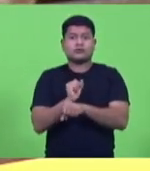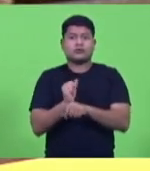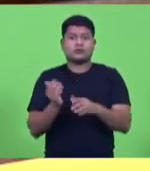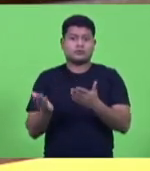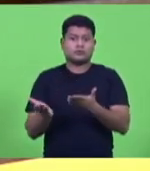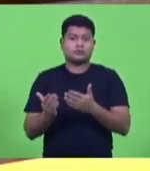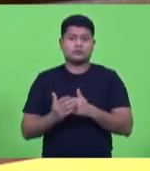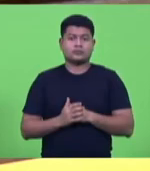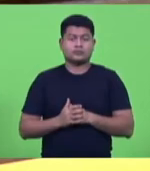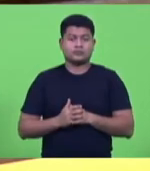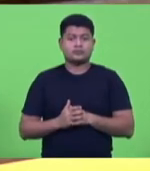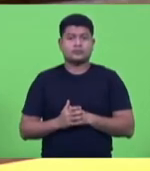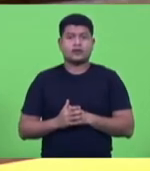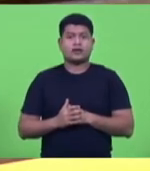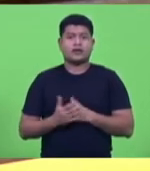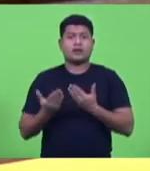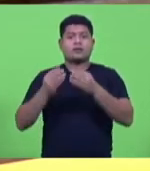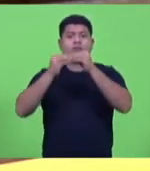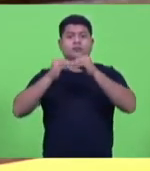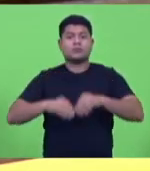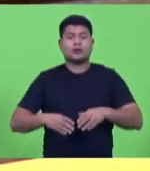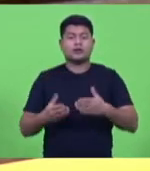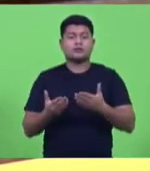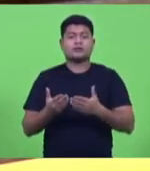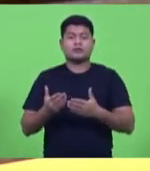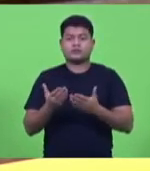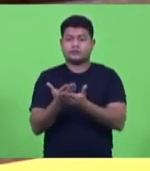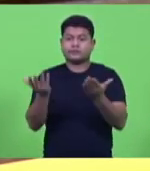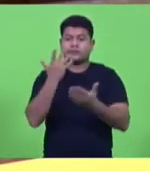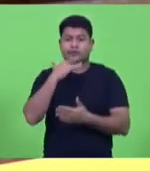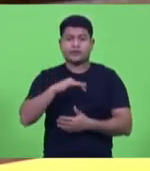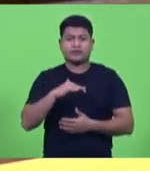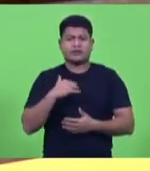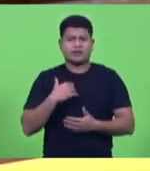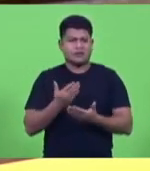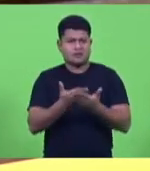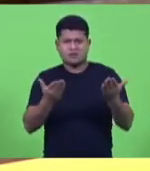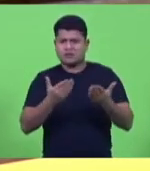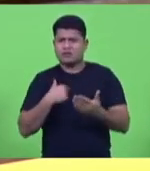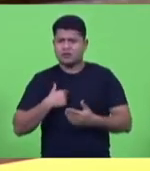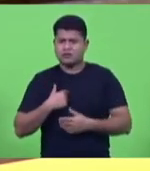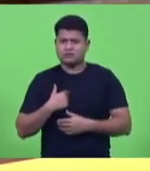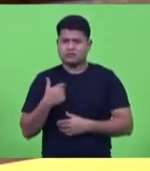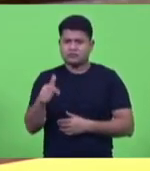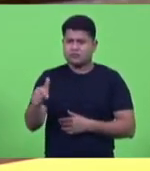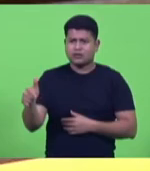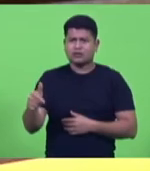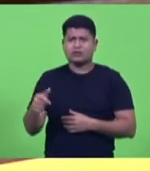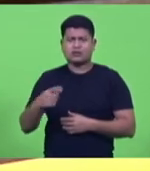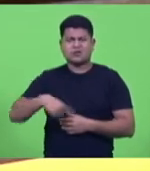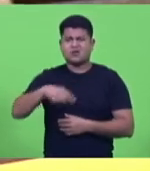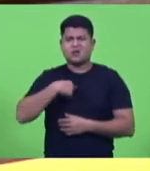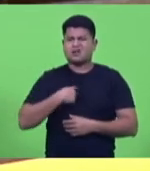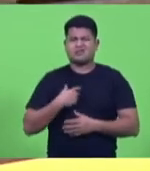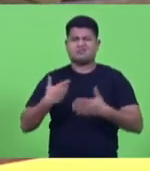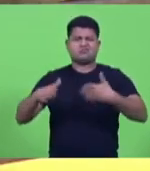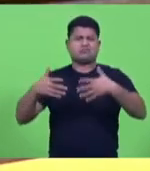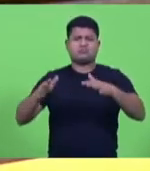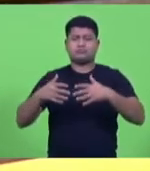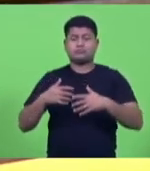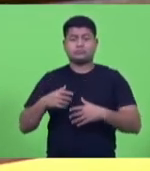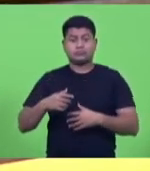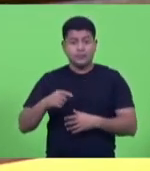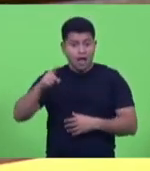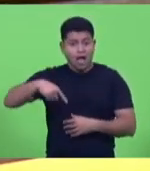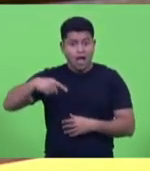ano. E o dano que a gente está fazendo para essas crianças, ninguém se importa? Essa casa não se importa? Nós vamos nos posicionar